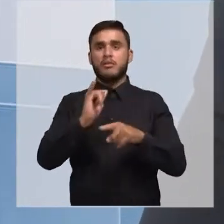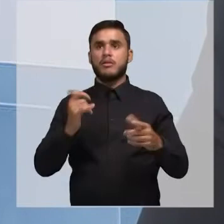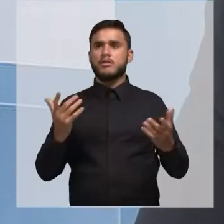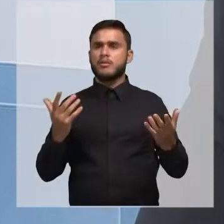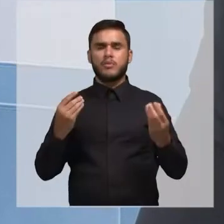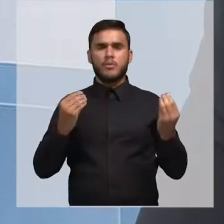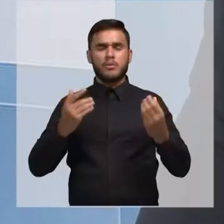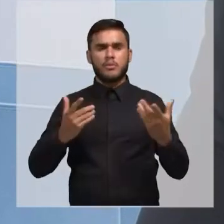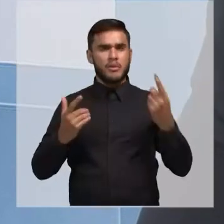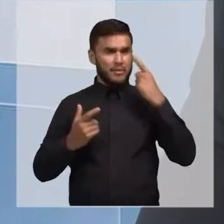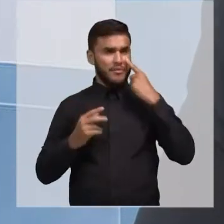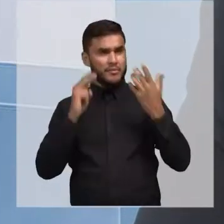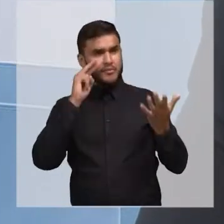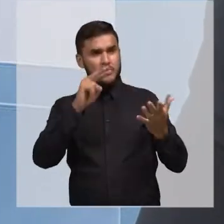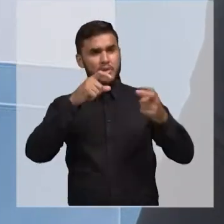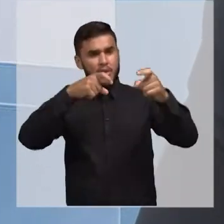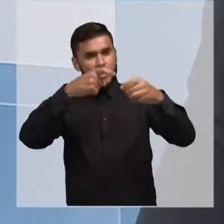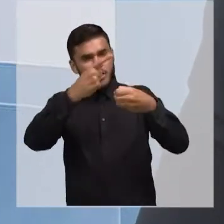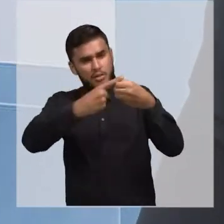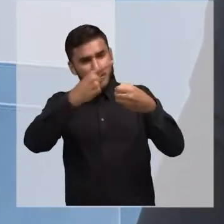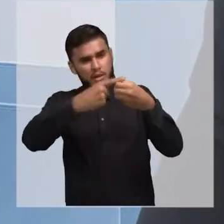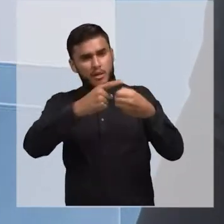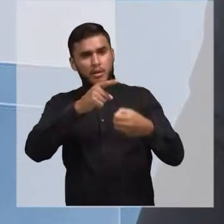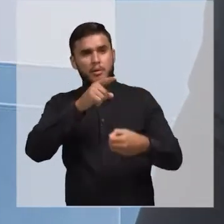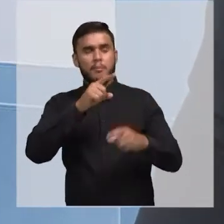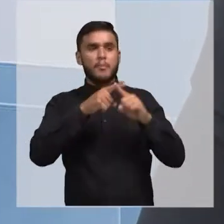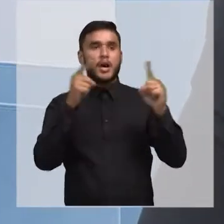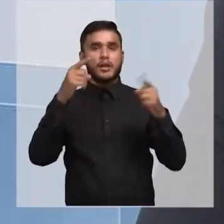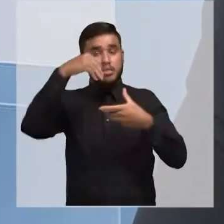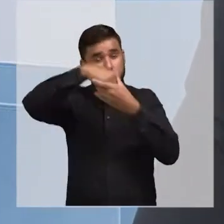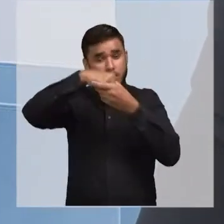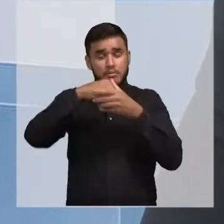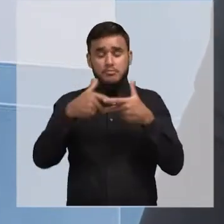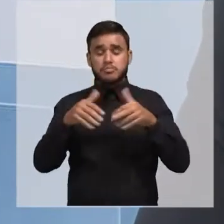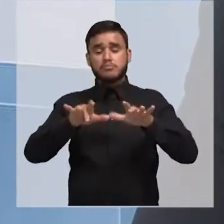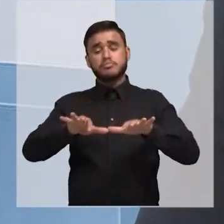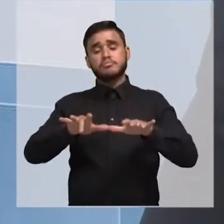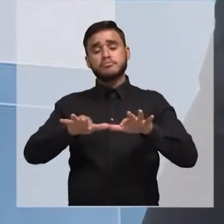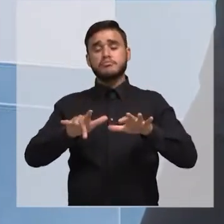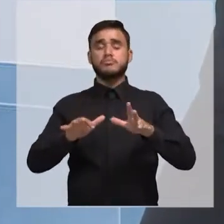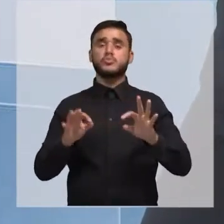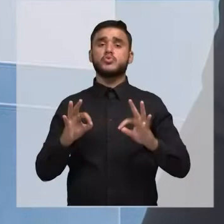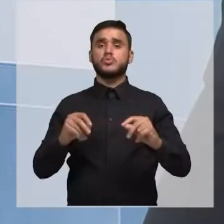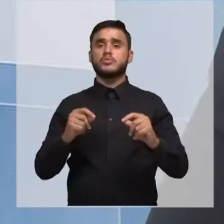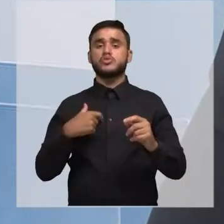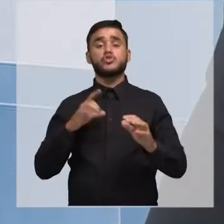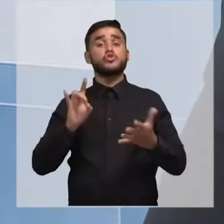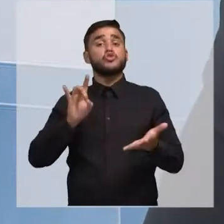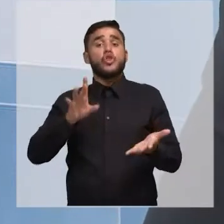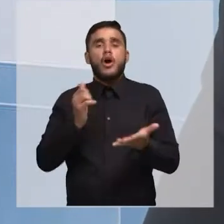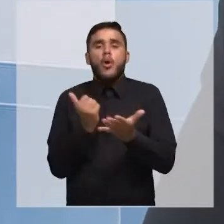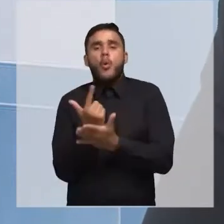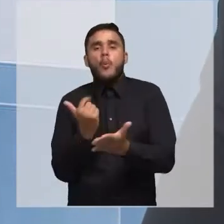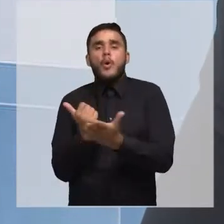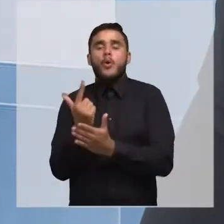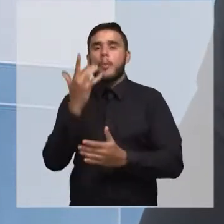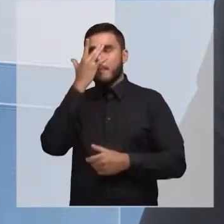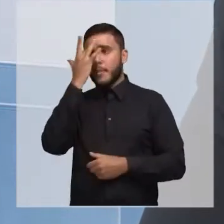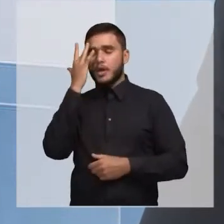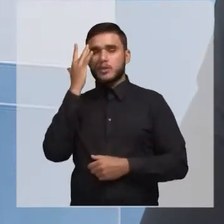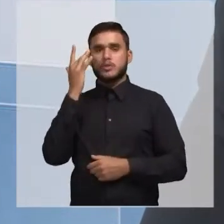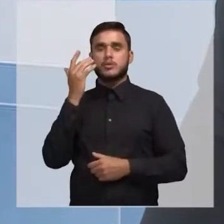dentro, né? É uma confusão, uma estrutura monstra de quê? Em casa, no computadorzinho dele, ele vende